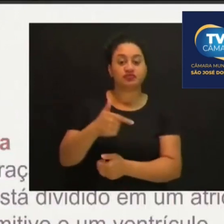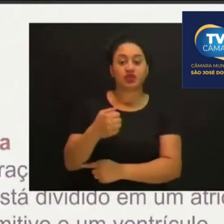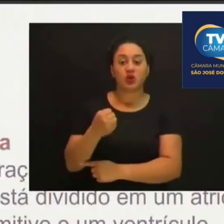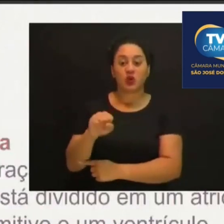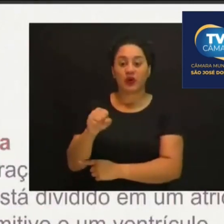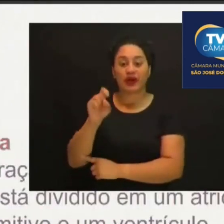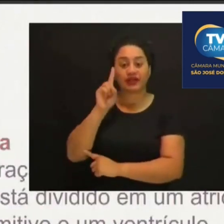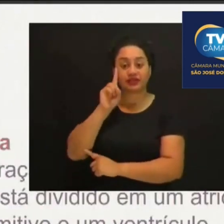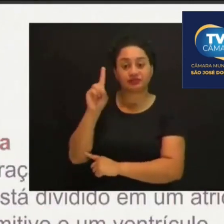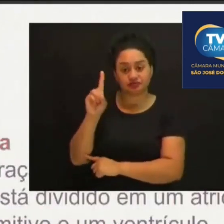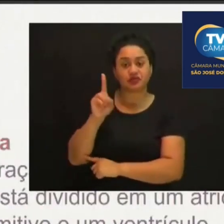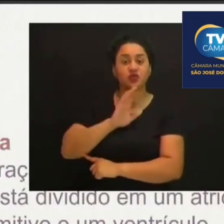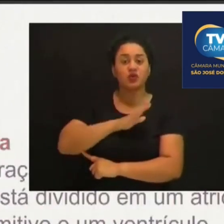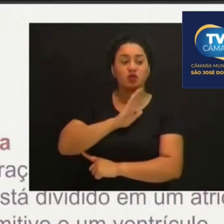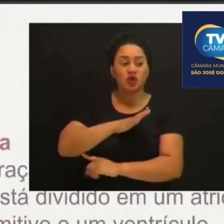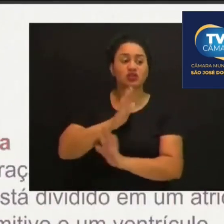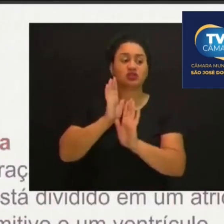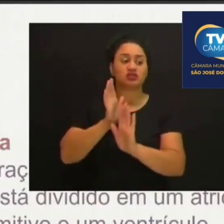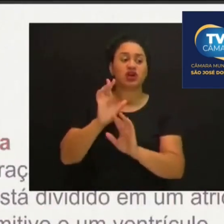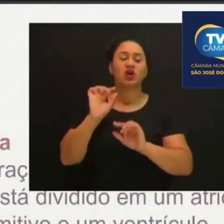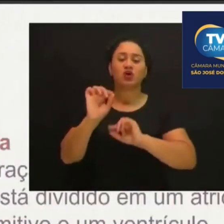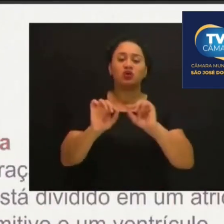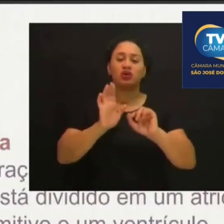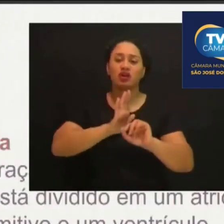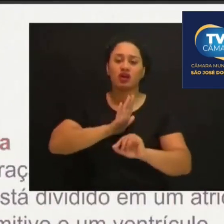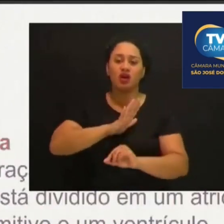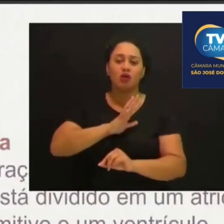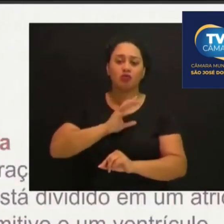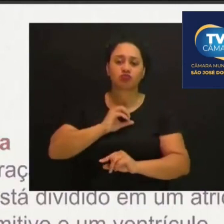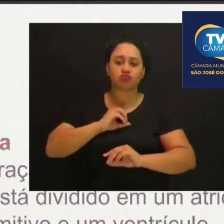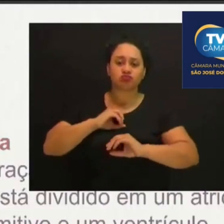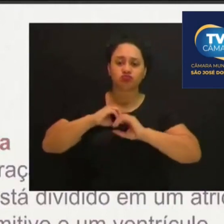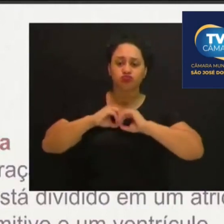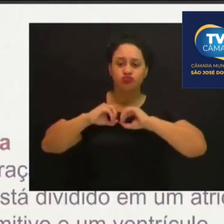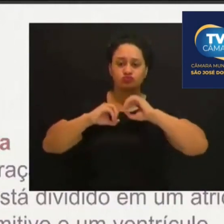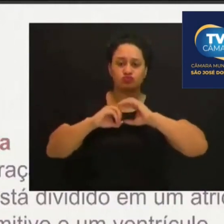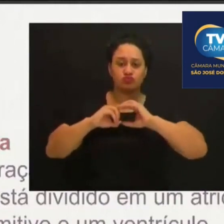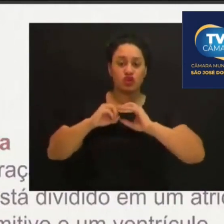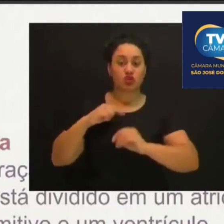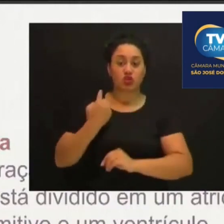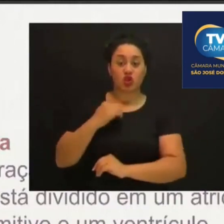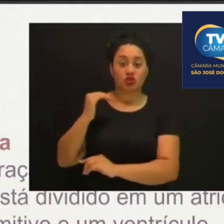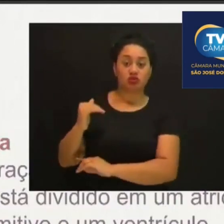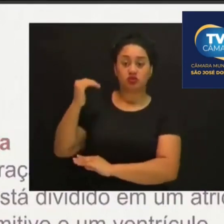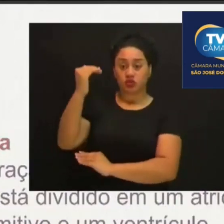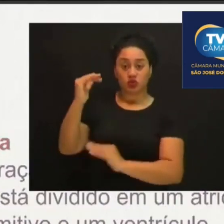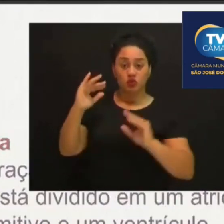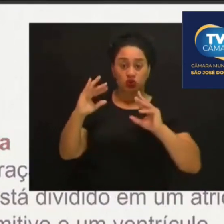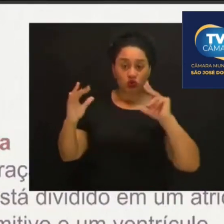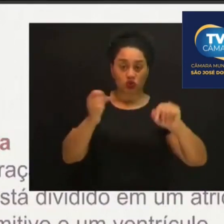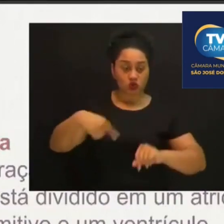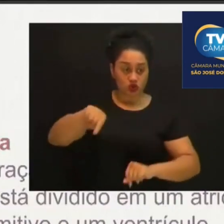28º dia. O coração já está, inclusive, dividido. Nós, adultos, todos nós que estamos aqui,